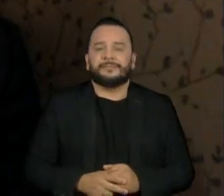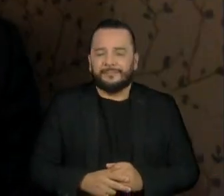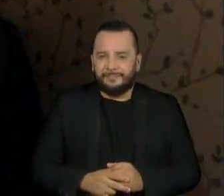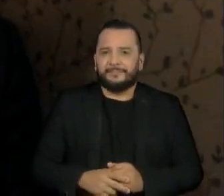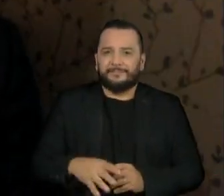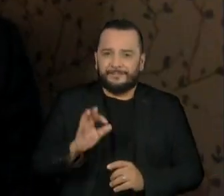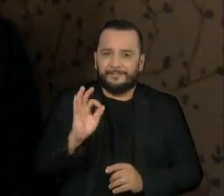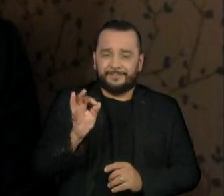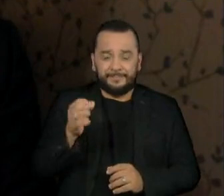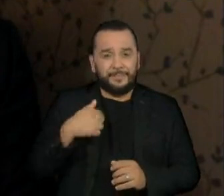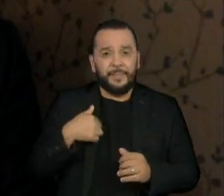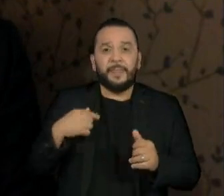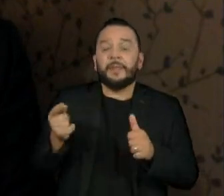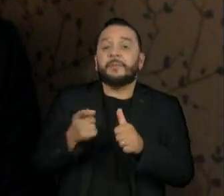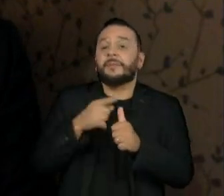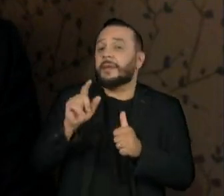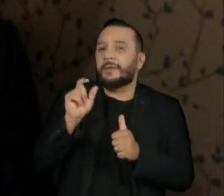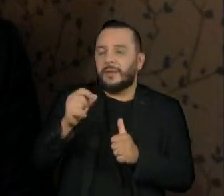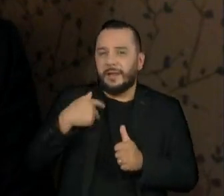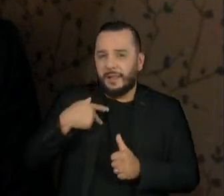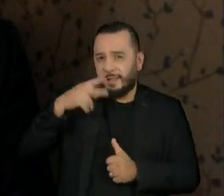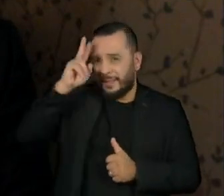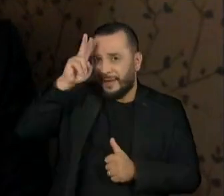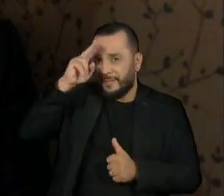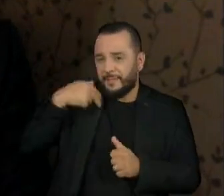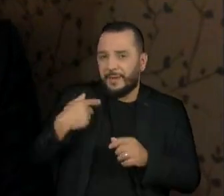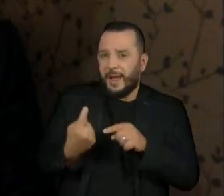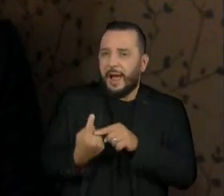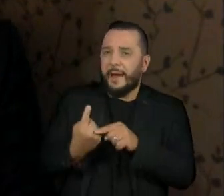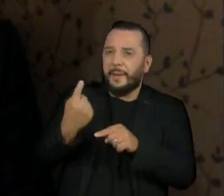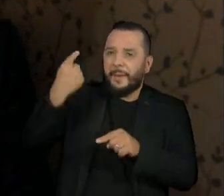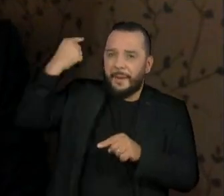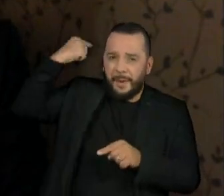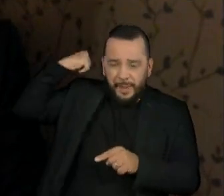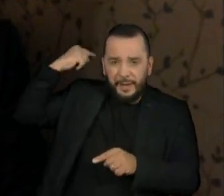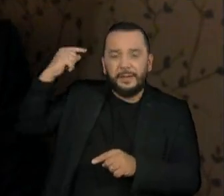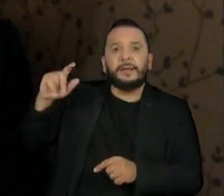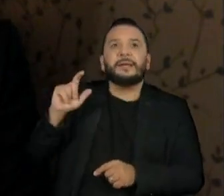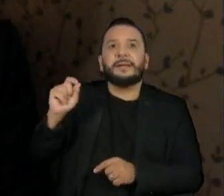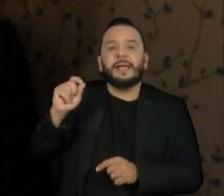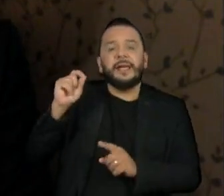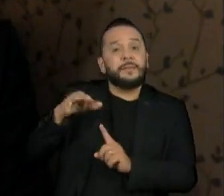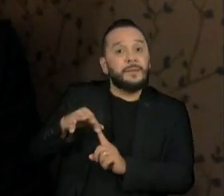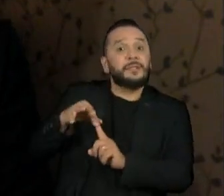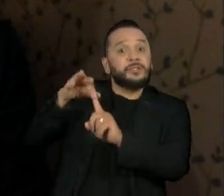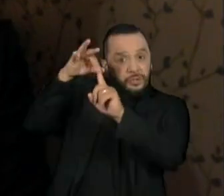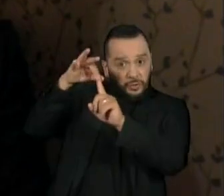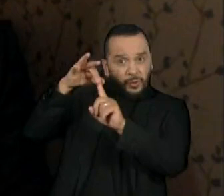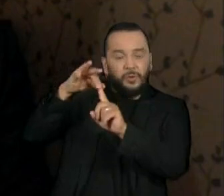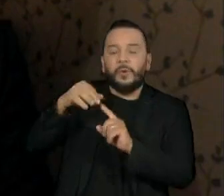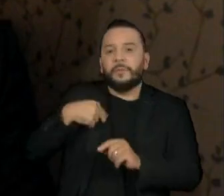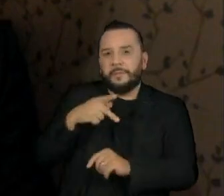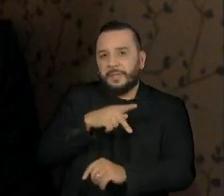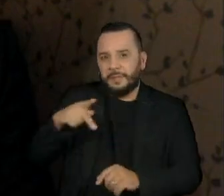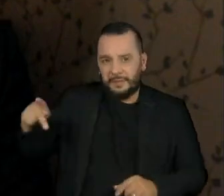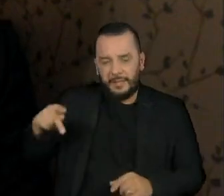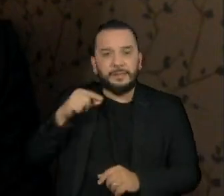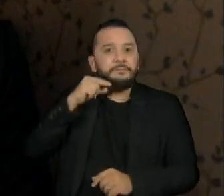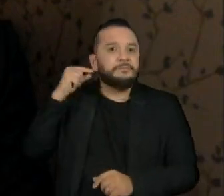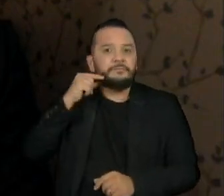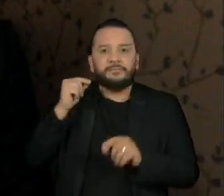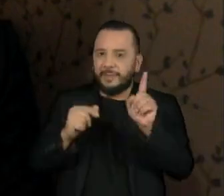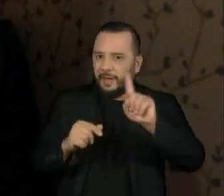Absolutamente, Vera. Primeiro é preciso fazer um resgate histórico. Quem me indicou para relatar essa matéria não foi o presidente Arthur Lira, foi o presidente Rodrigo